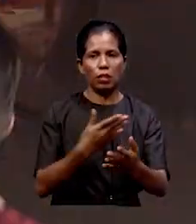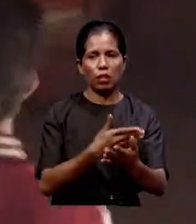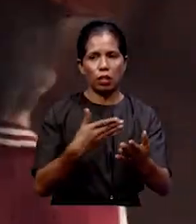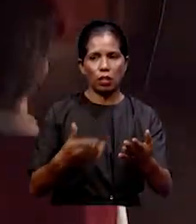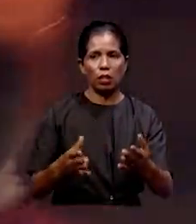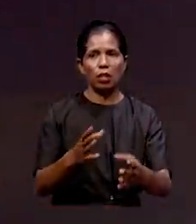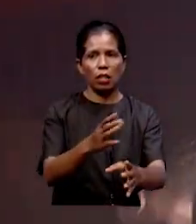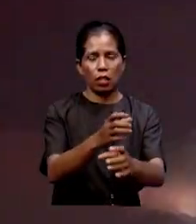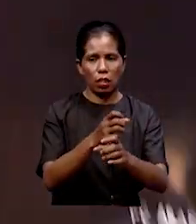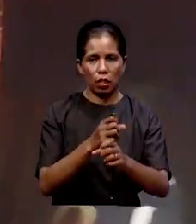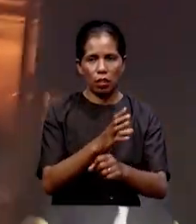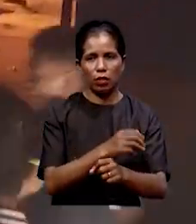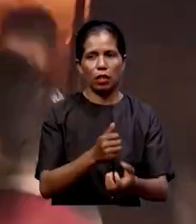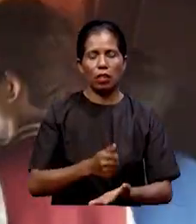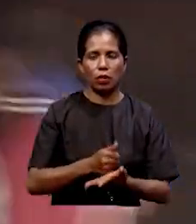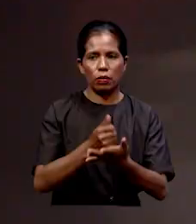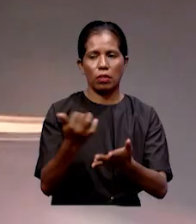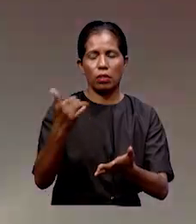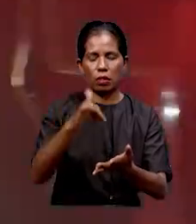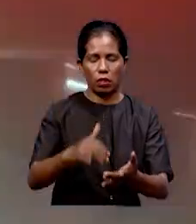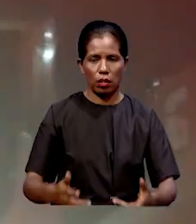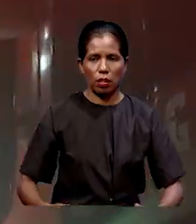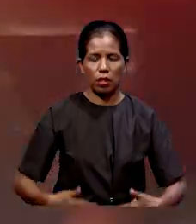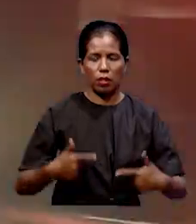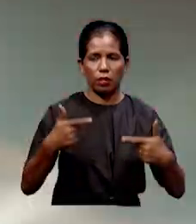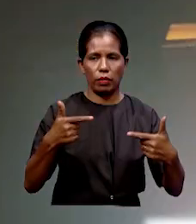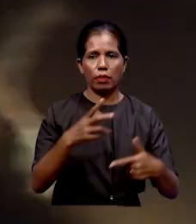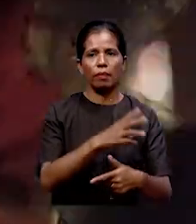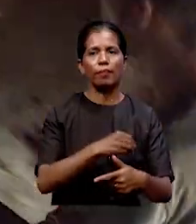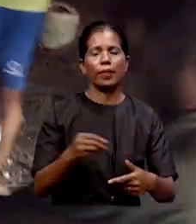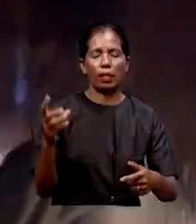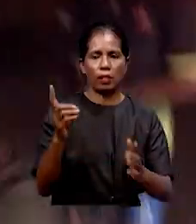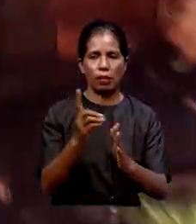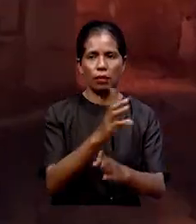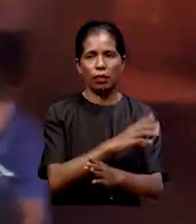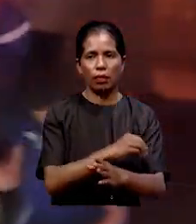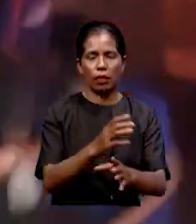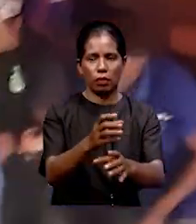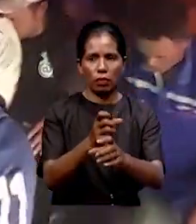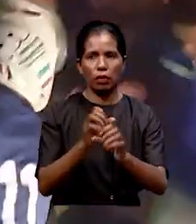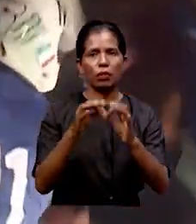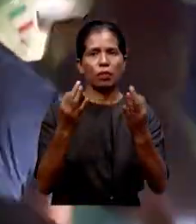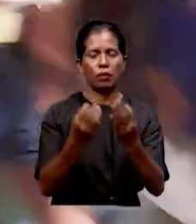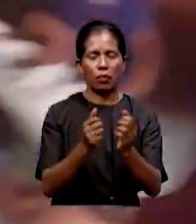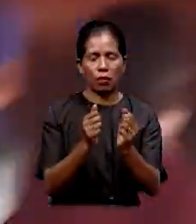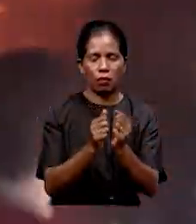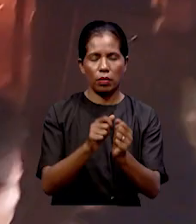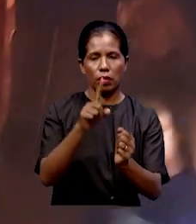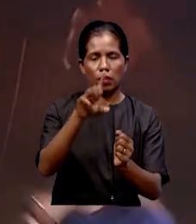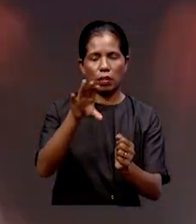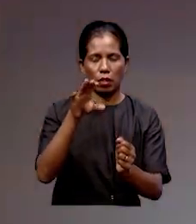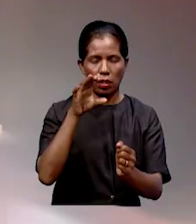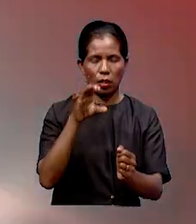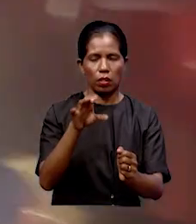halai ho i sintanan ho di salva de sirne vida. Tuirdarus provisorio nebe autorar lokal recolha familia atu sidaresin afetado ba incendio